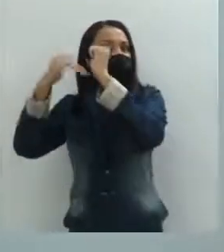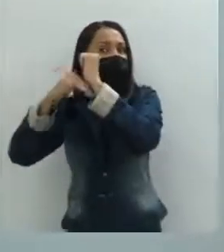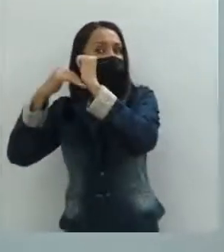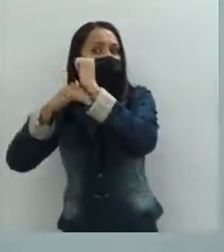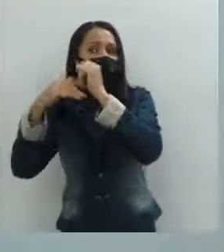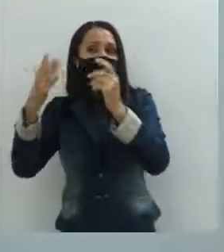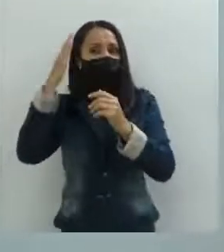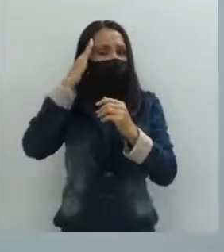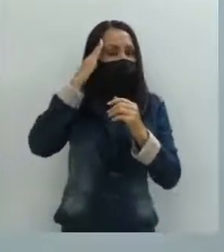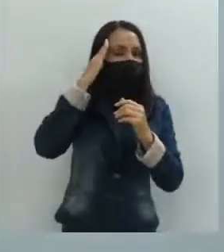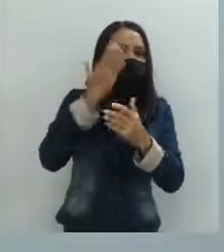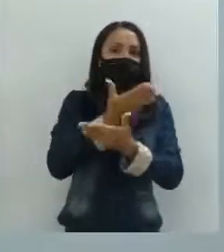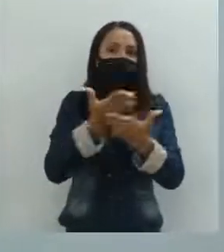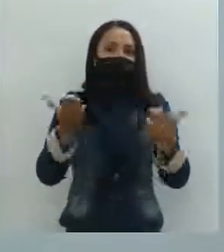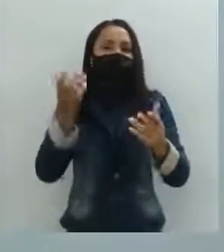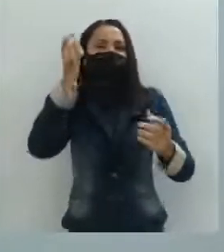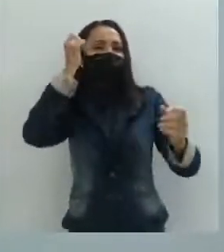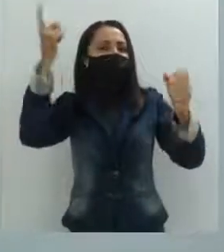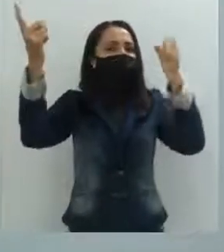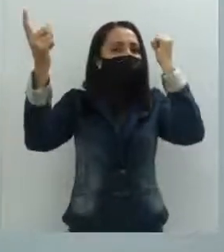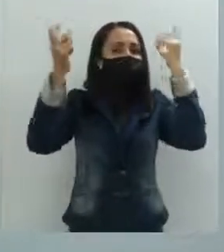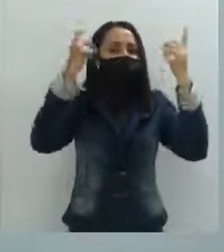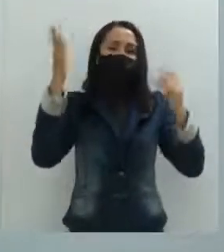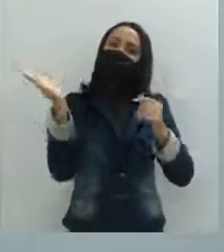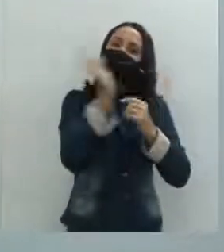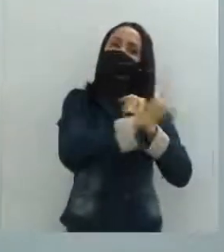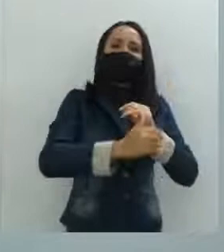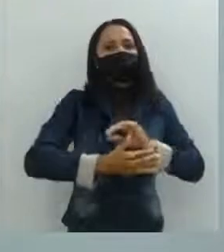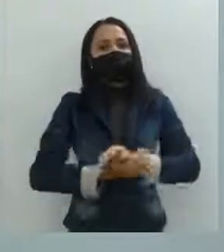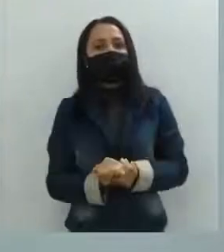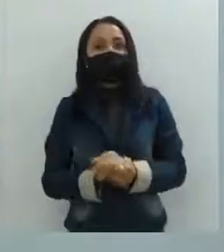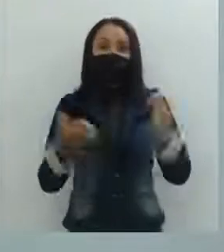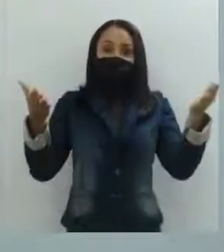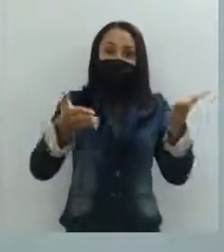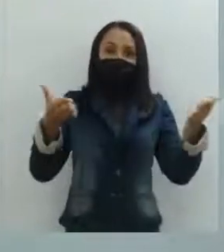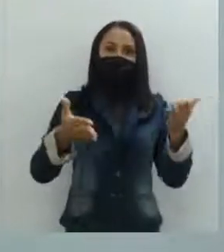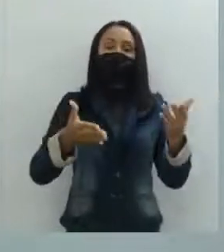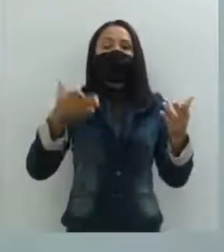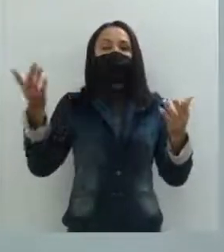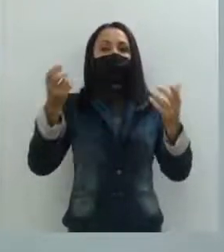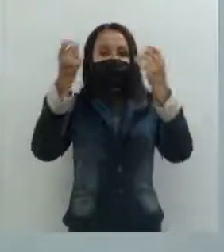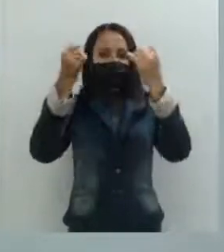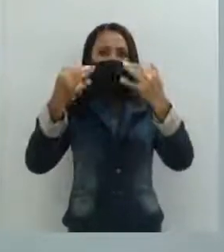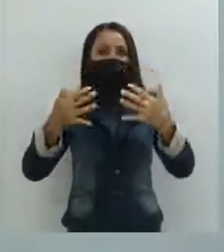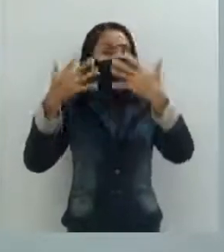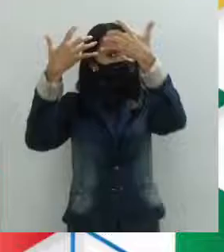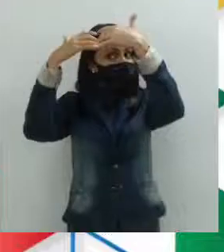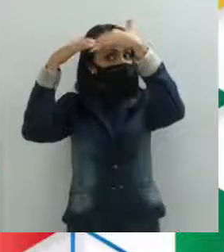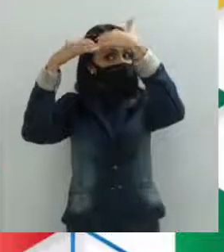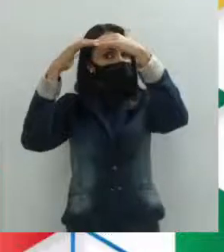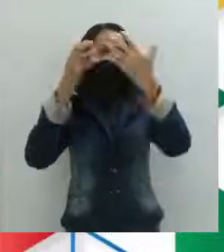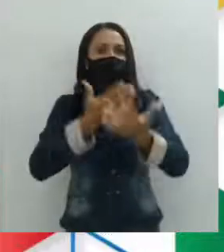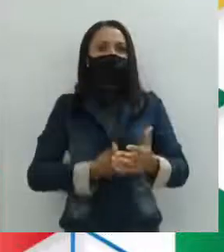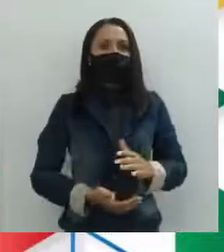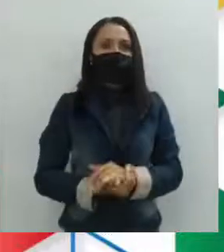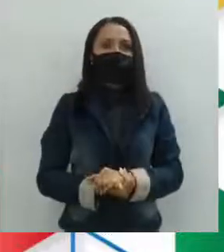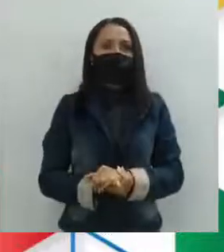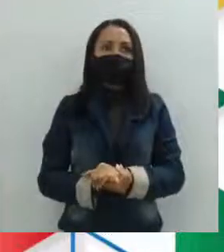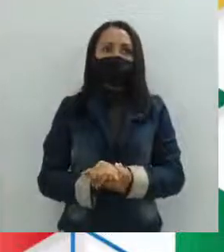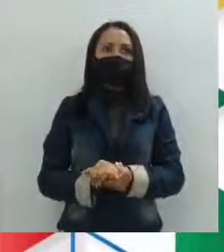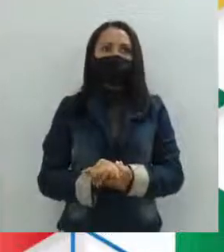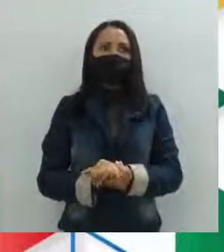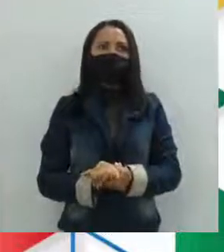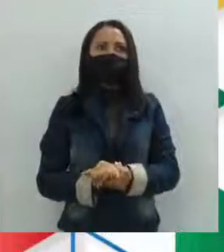vai entender isso? É a ideia. Então, vamos adiante. Só que agora trago uma reflexão. Vamos ver como há